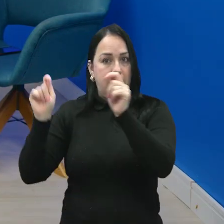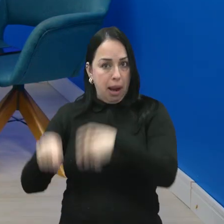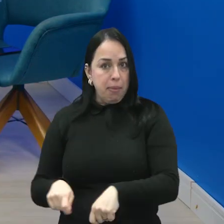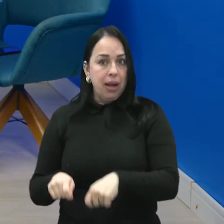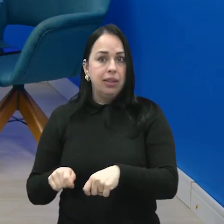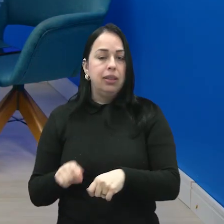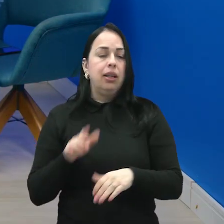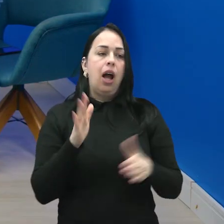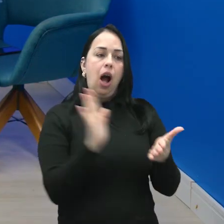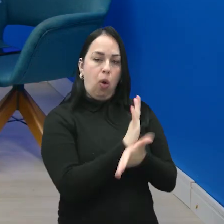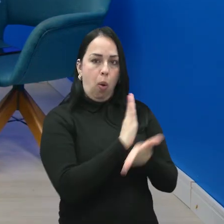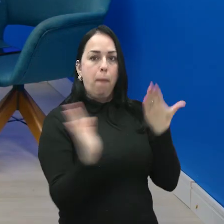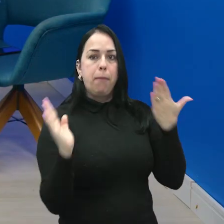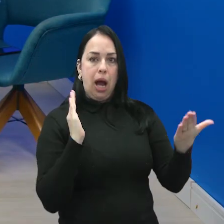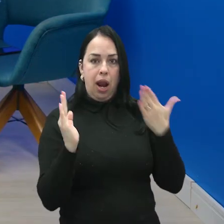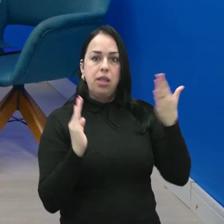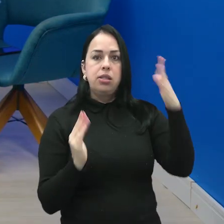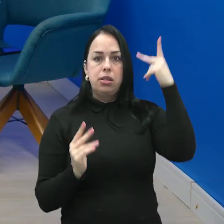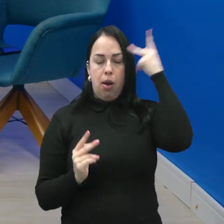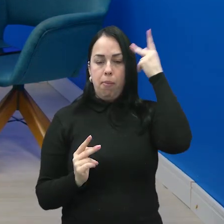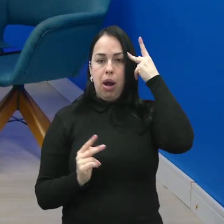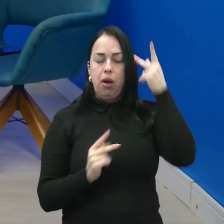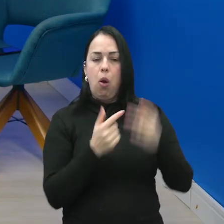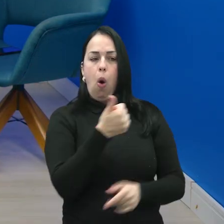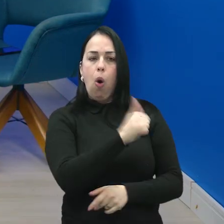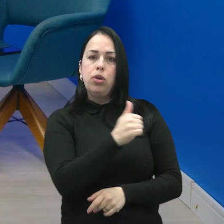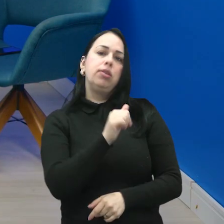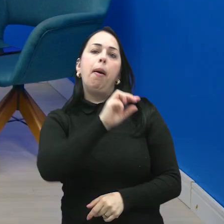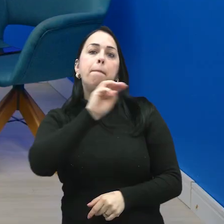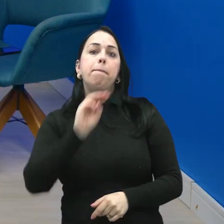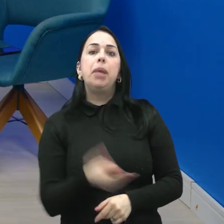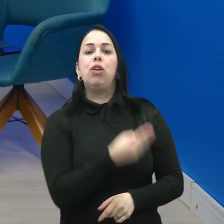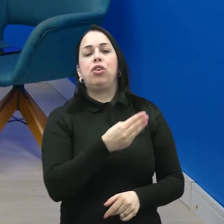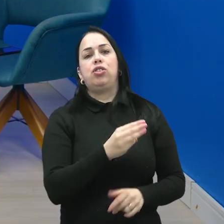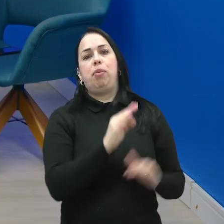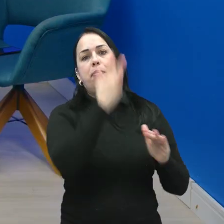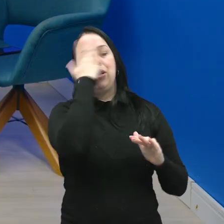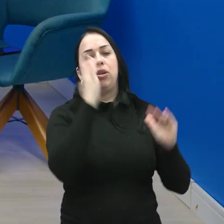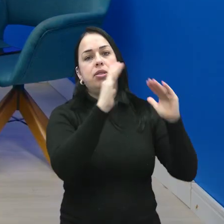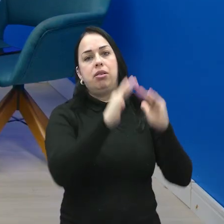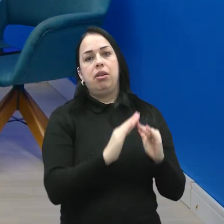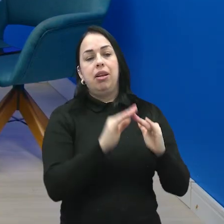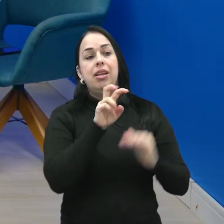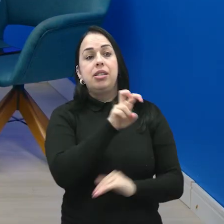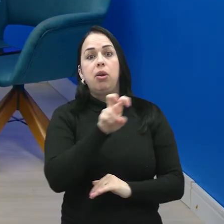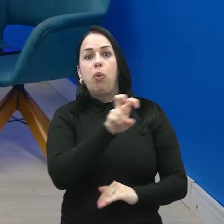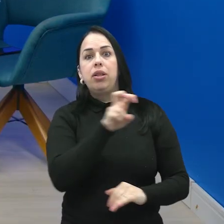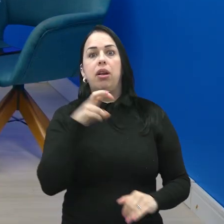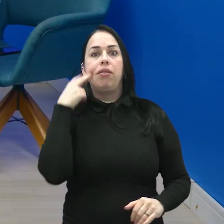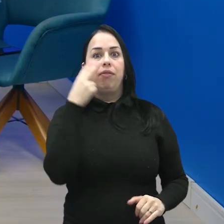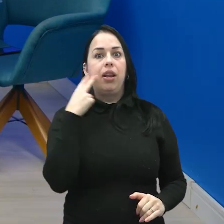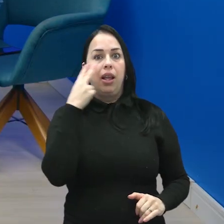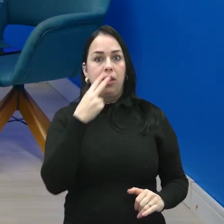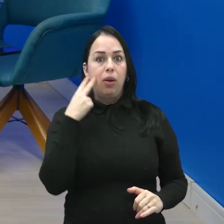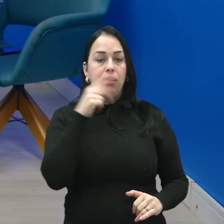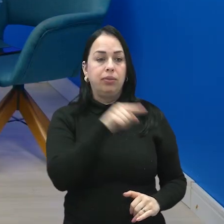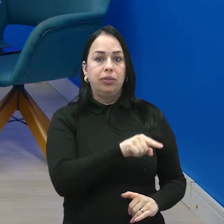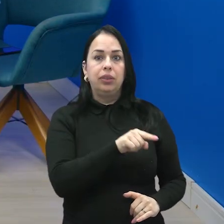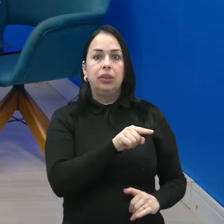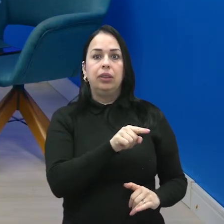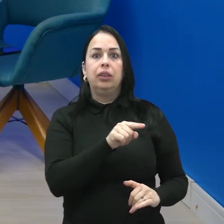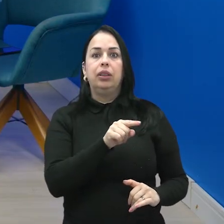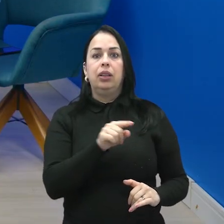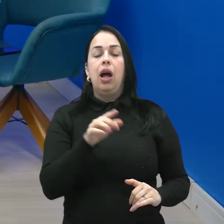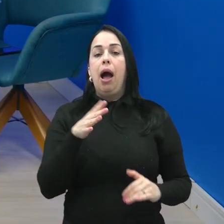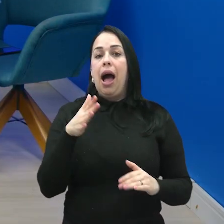caso das grandes cidades, como São Paulo, que tem mais de 11 milhões de habitantes, tem 55 vereadores, né? As